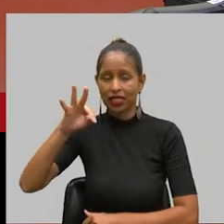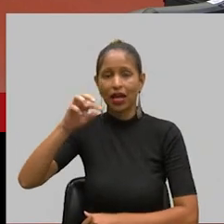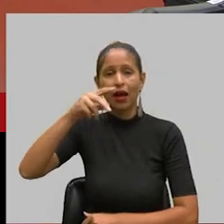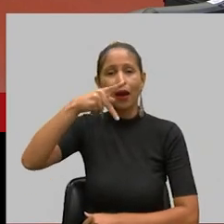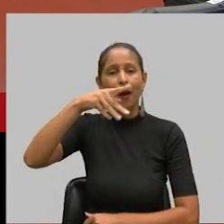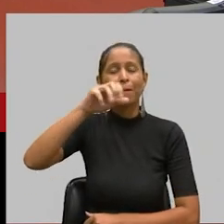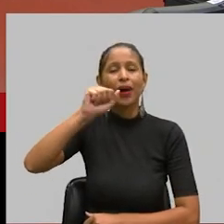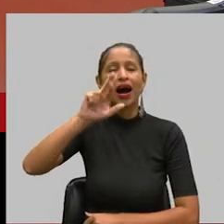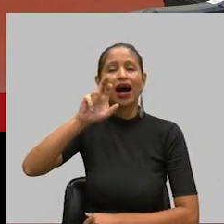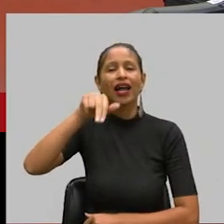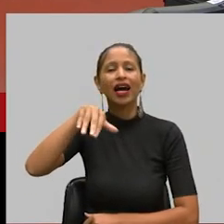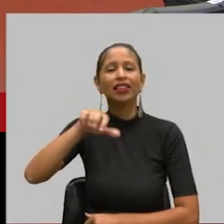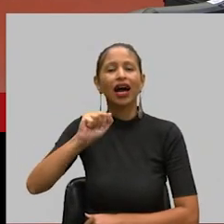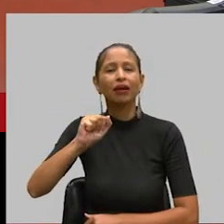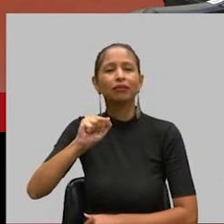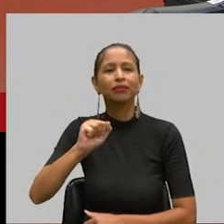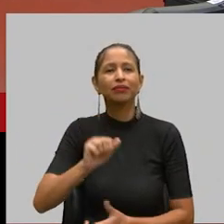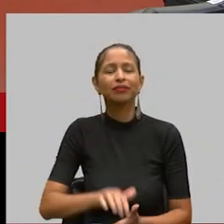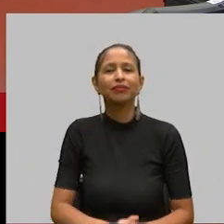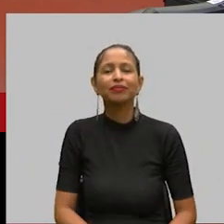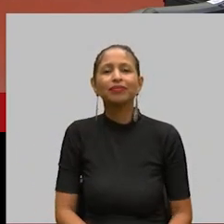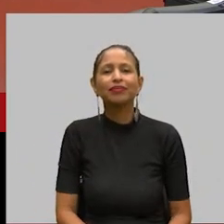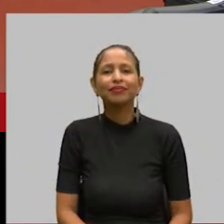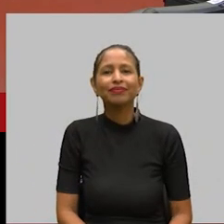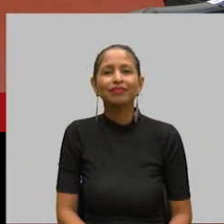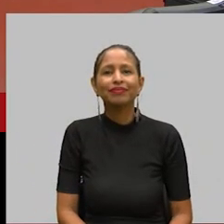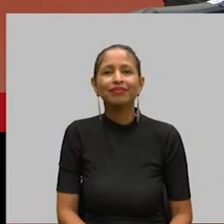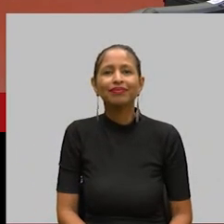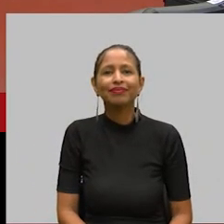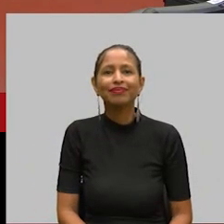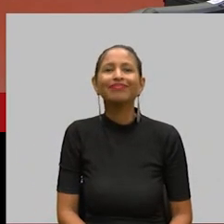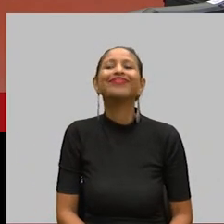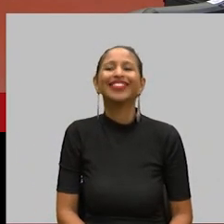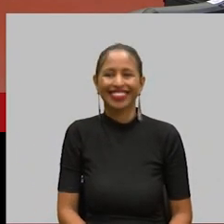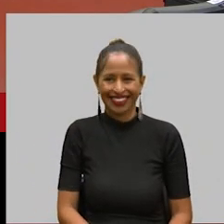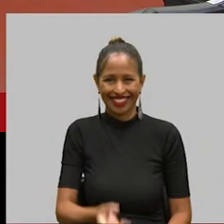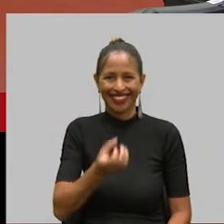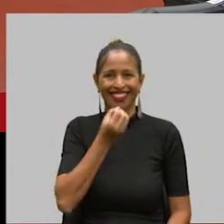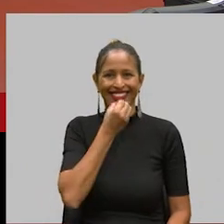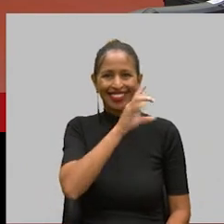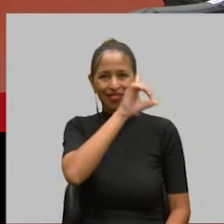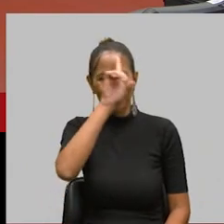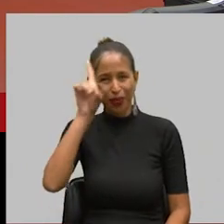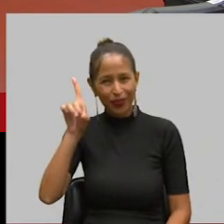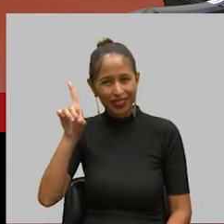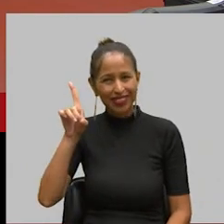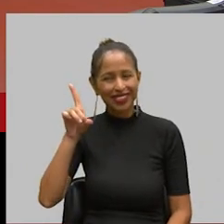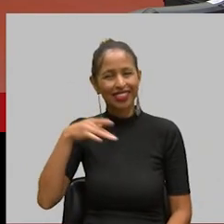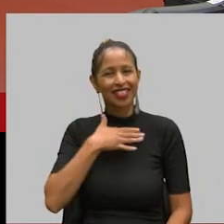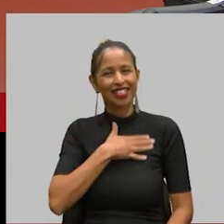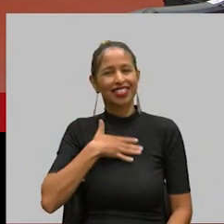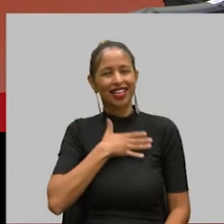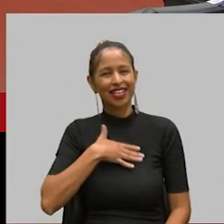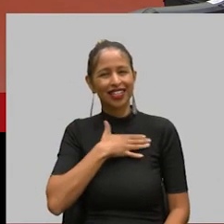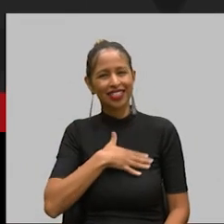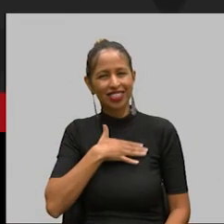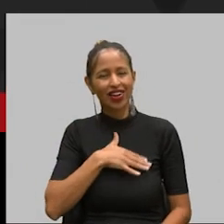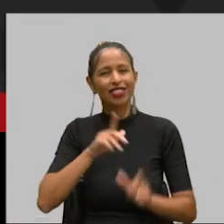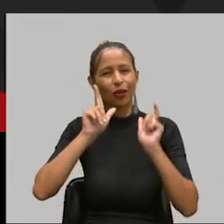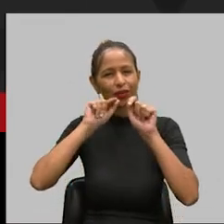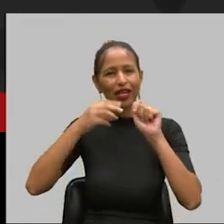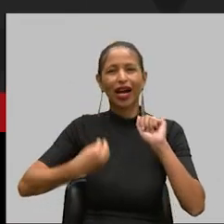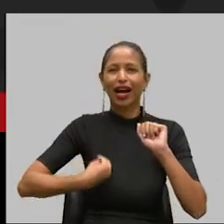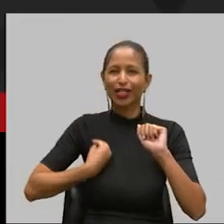dia Walter bom dia bom dia dizer da dizer da satisfação de poder participar